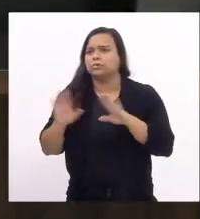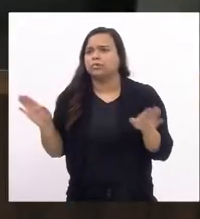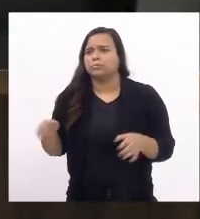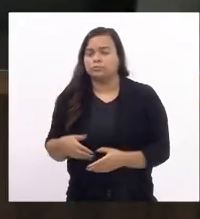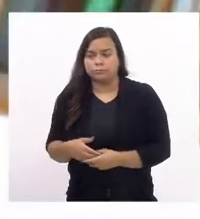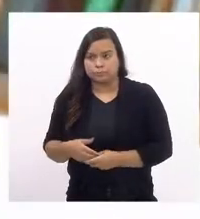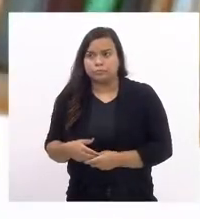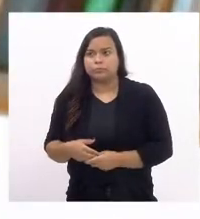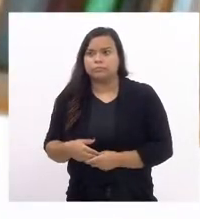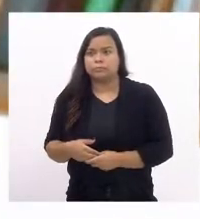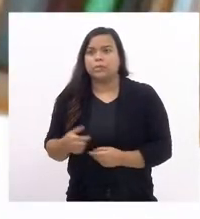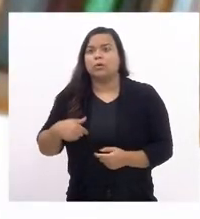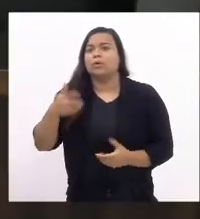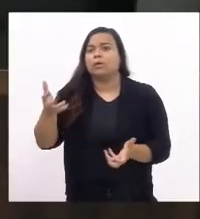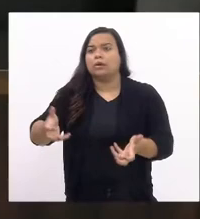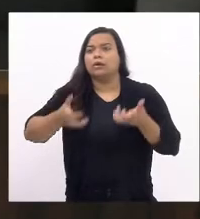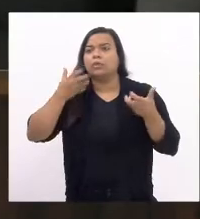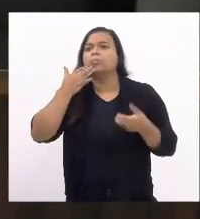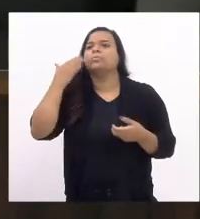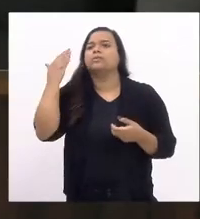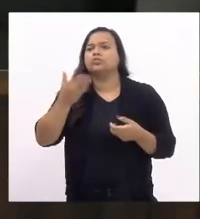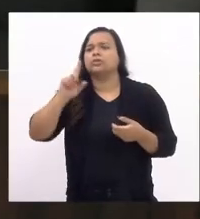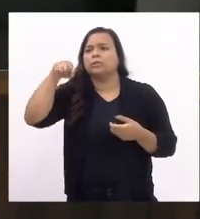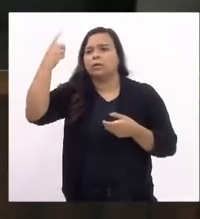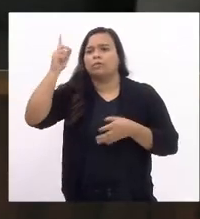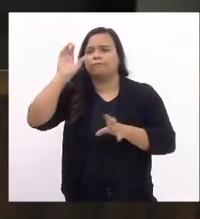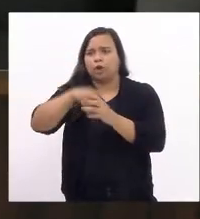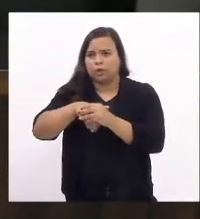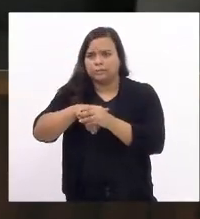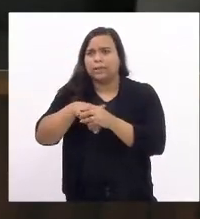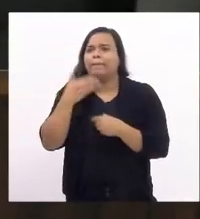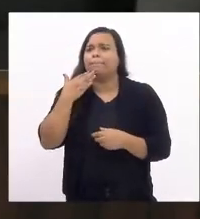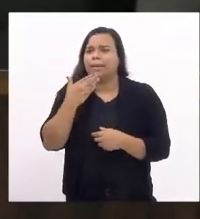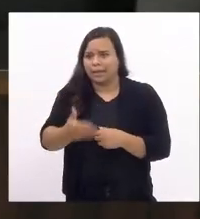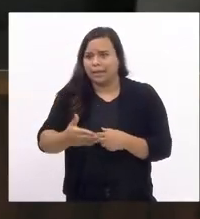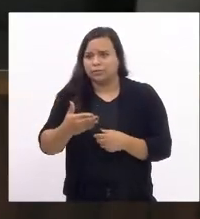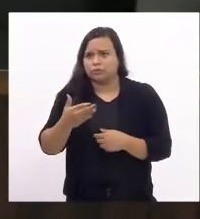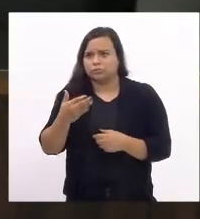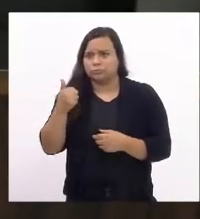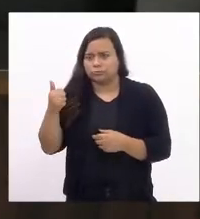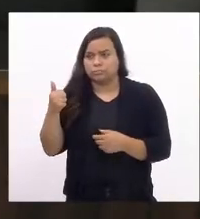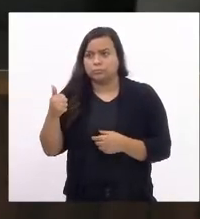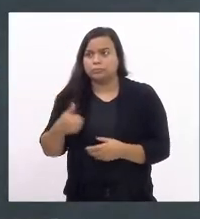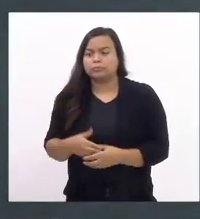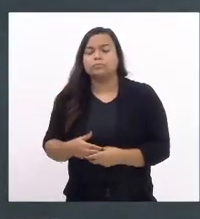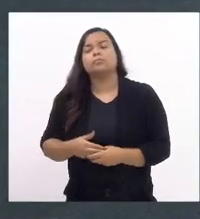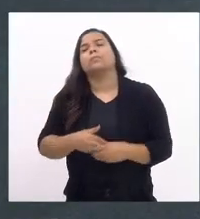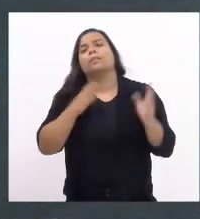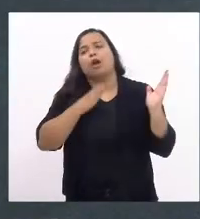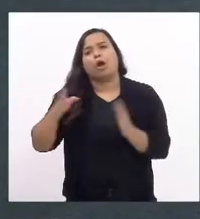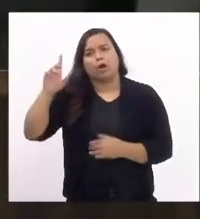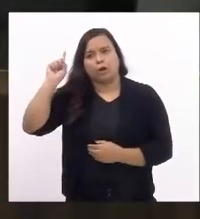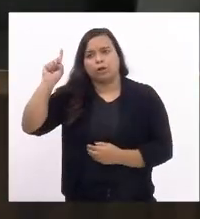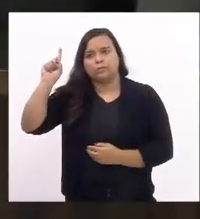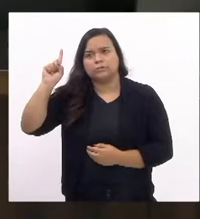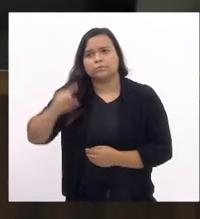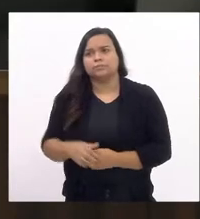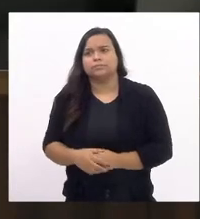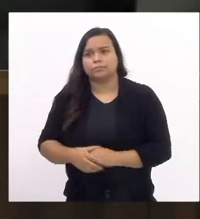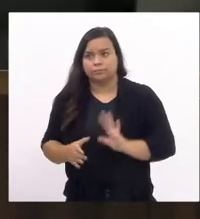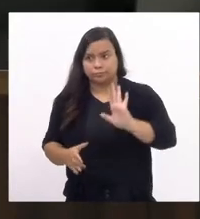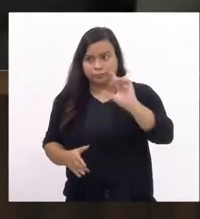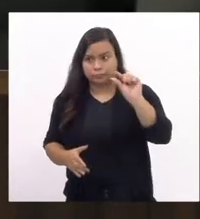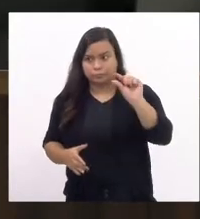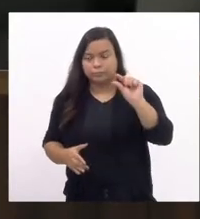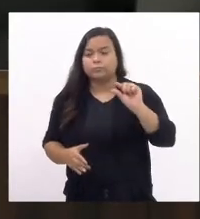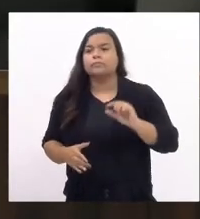Quero pedir qual autoria. Quando votarmos, a gente pede, escolhe a qual autoria, deputado Eurico. Questão de ordem, senhor presidente. Já.